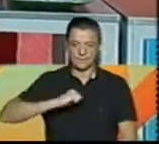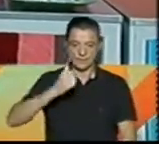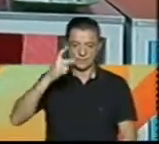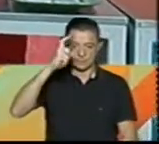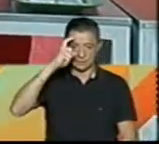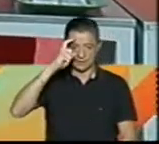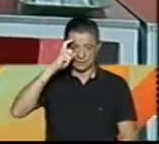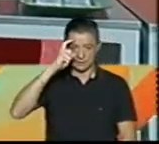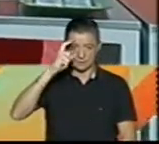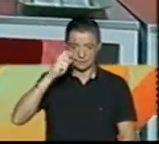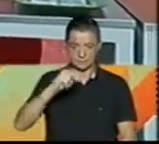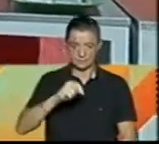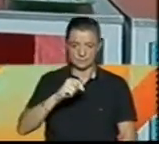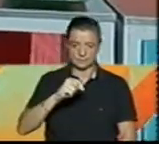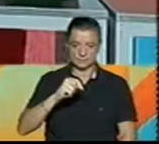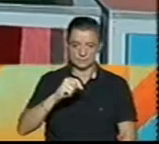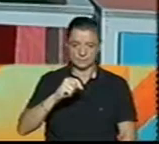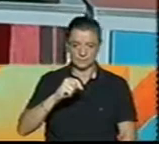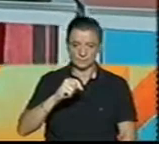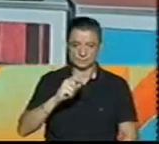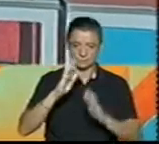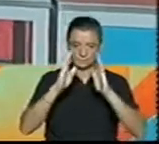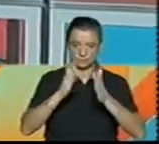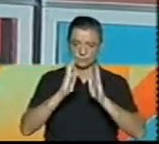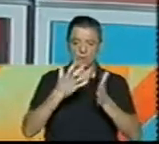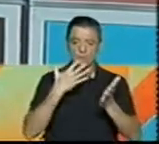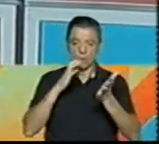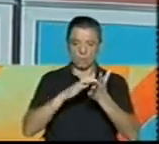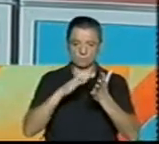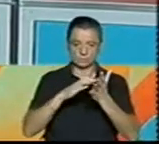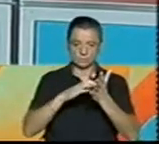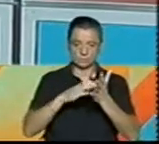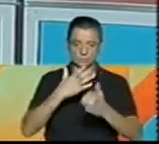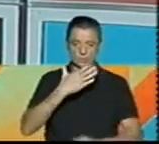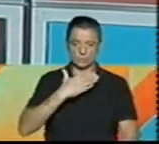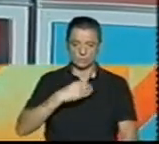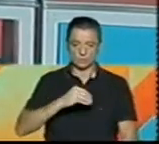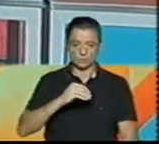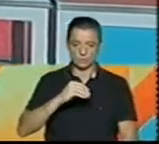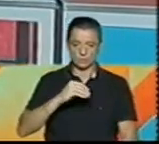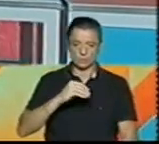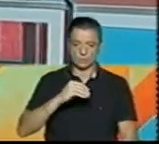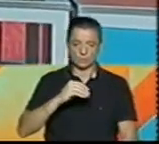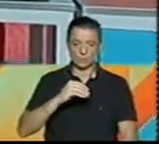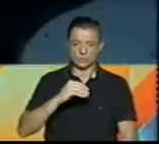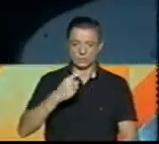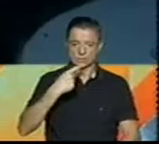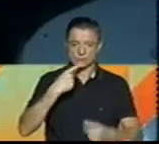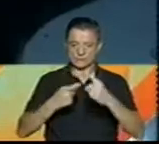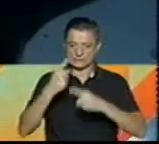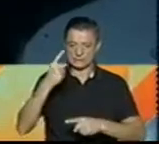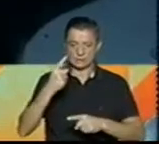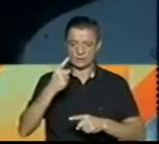sim. Gosto. Já provaste o gosto de sardinha? Já provei. Gosto. e gosto bastante. Aliás, eu não sou muito esquisito na